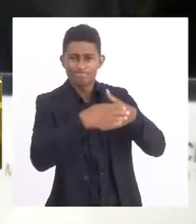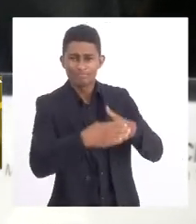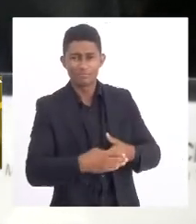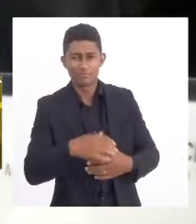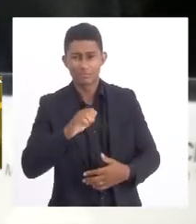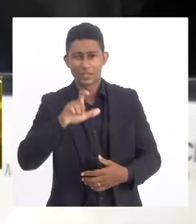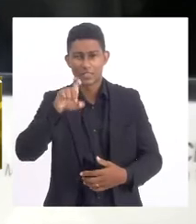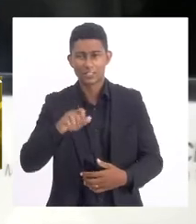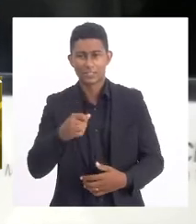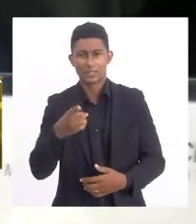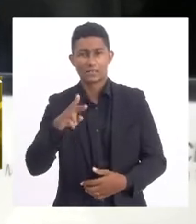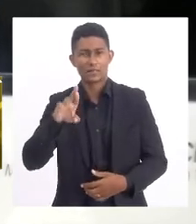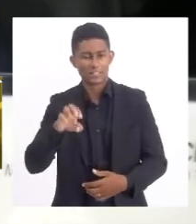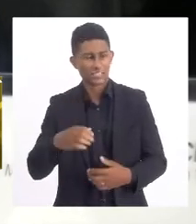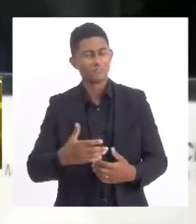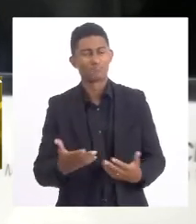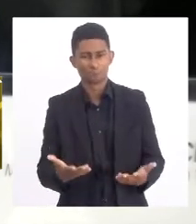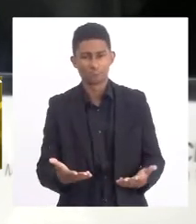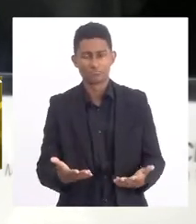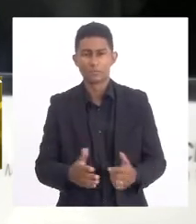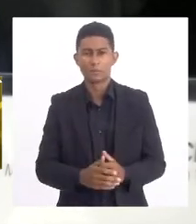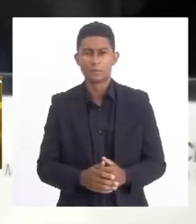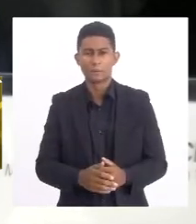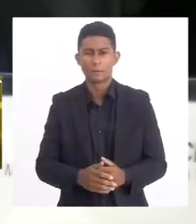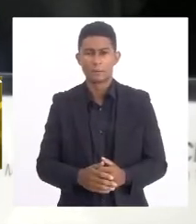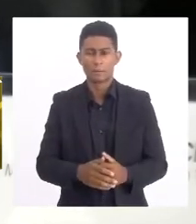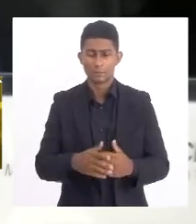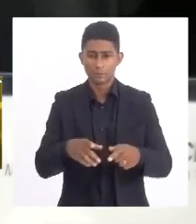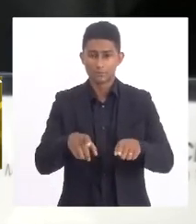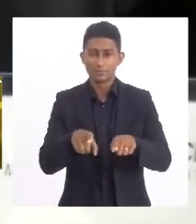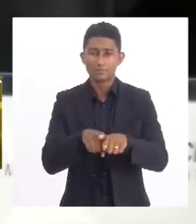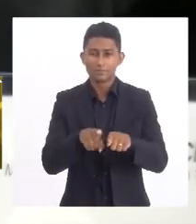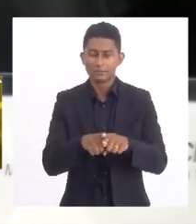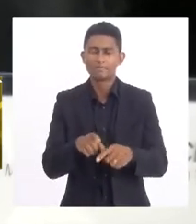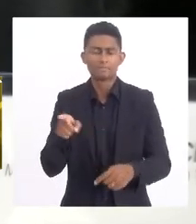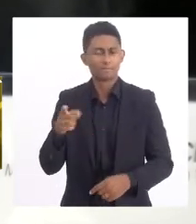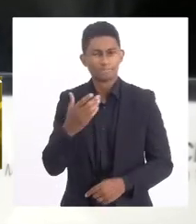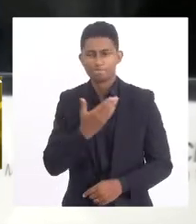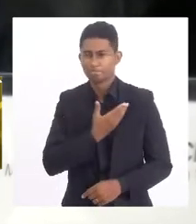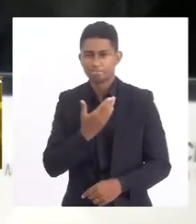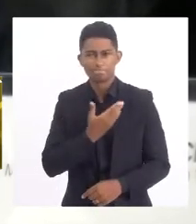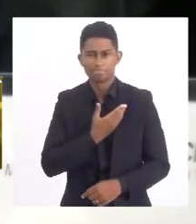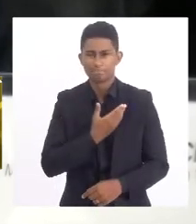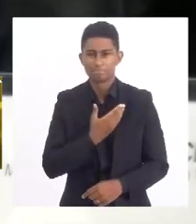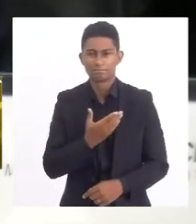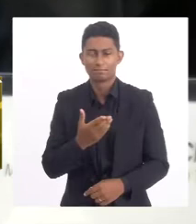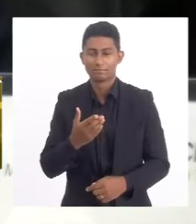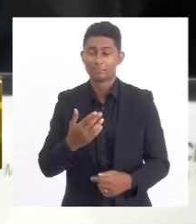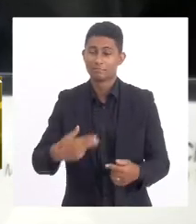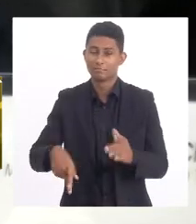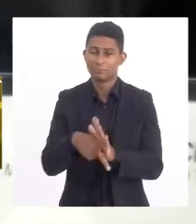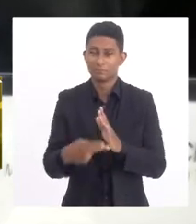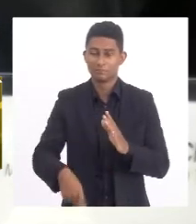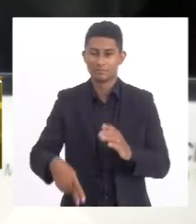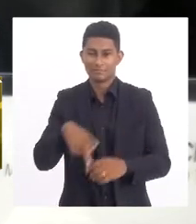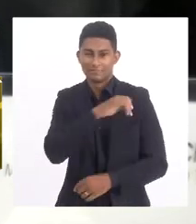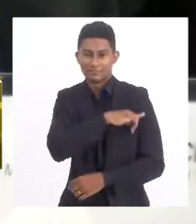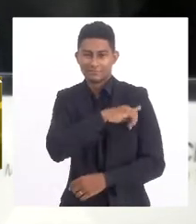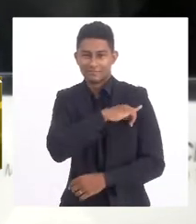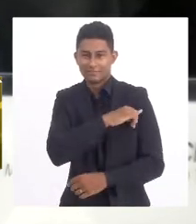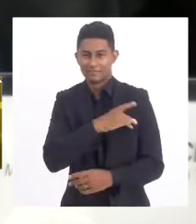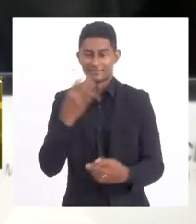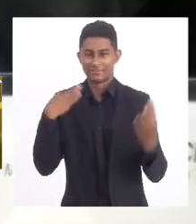fbh sal dá o nosso grande Parceiro aqui do Turismo do Estado do Rio de Janeiro